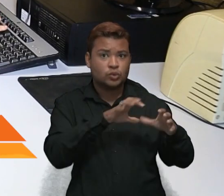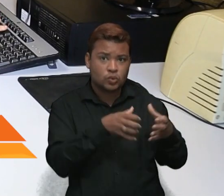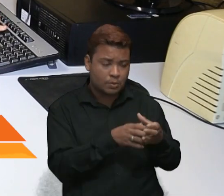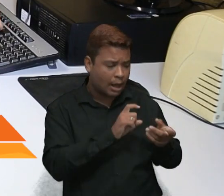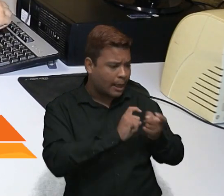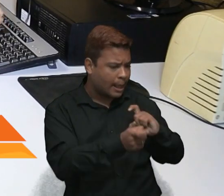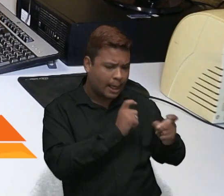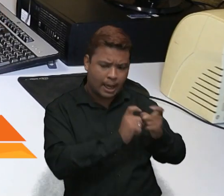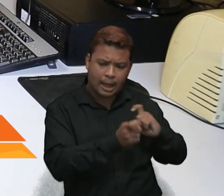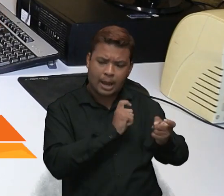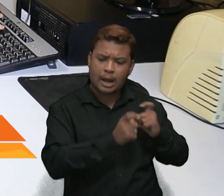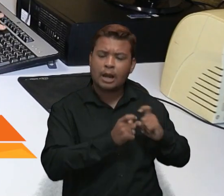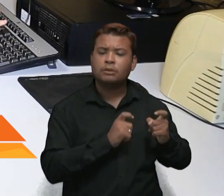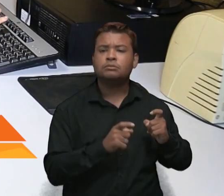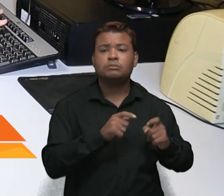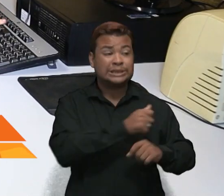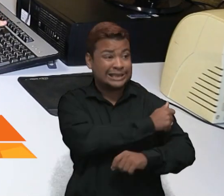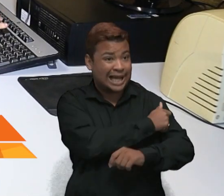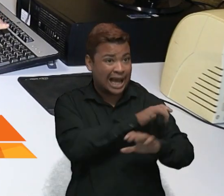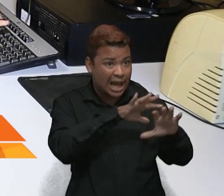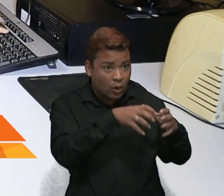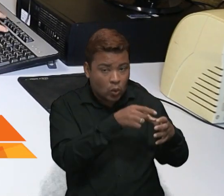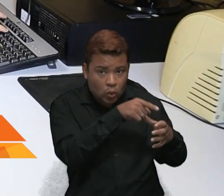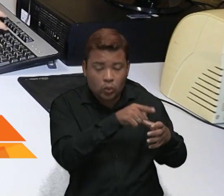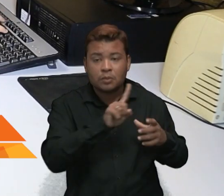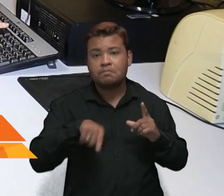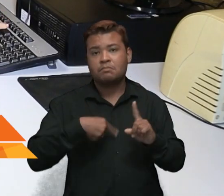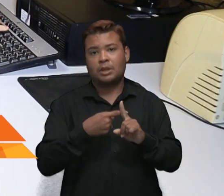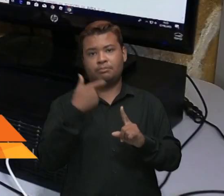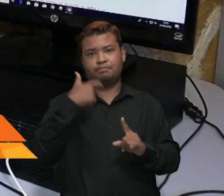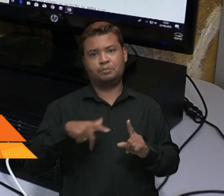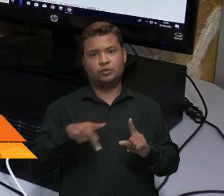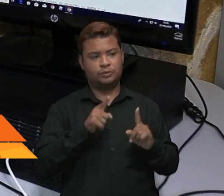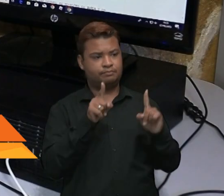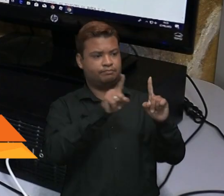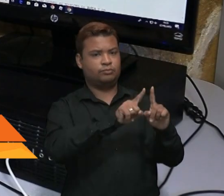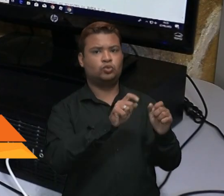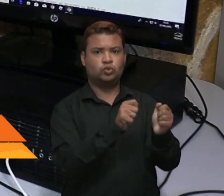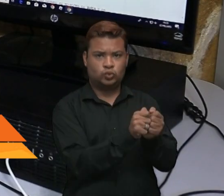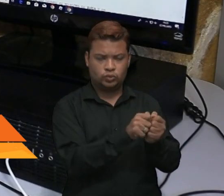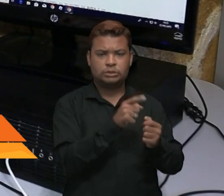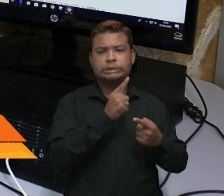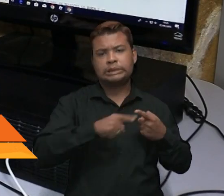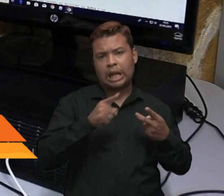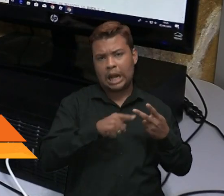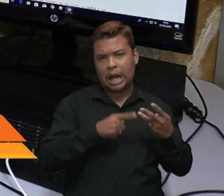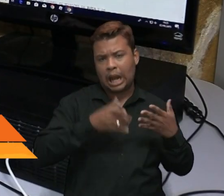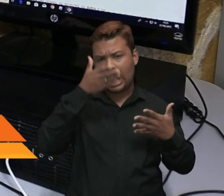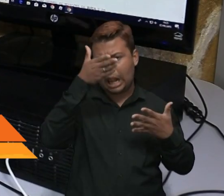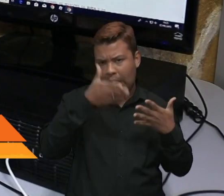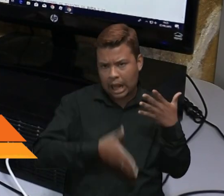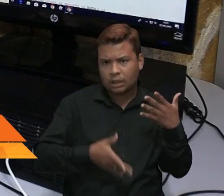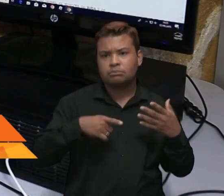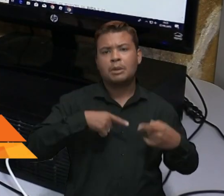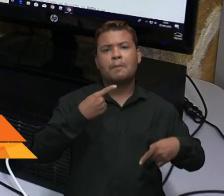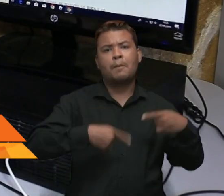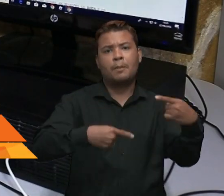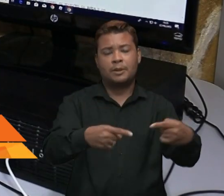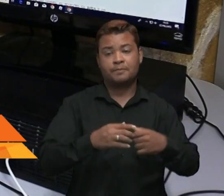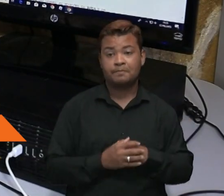pauta com os alunos e comigo, semanalmente, e eles passam a